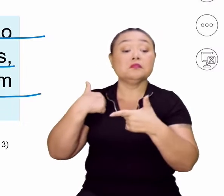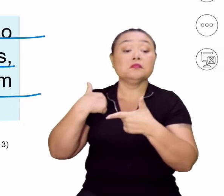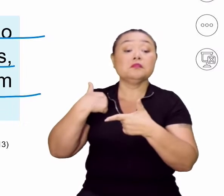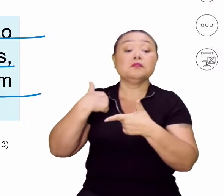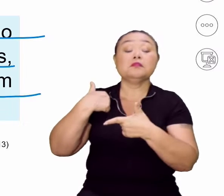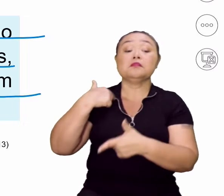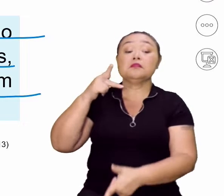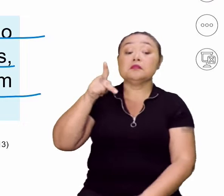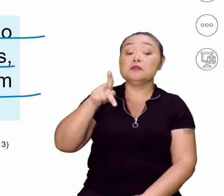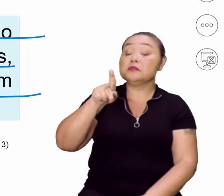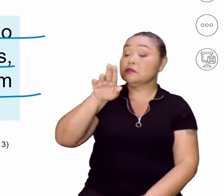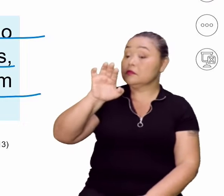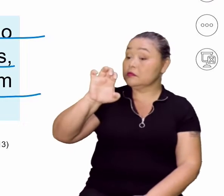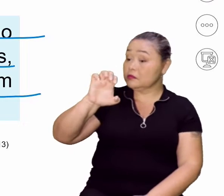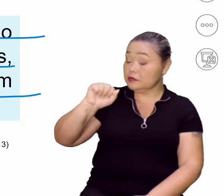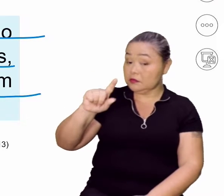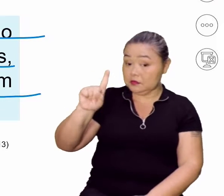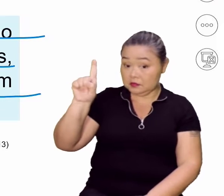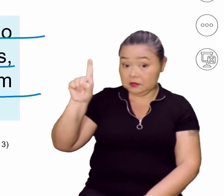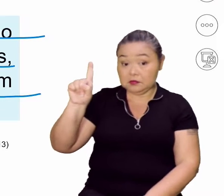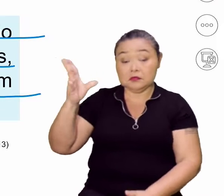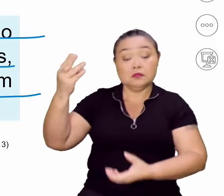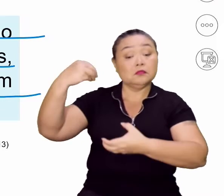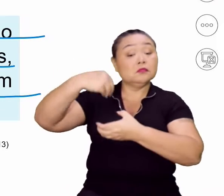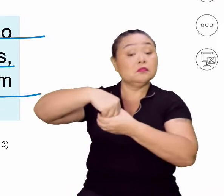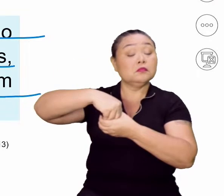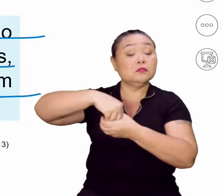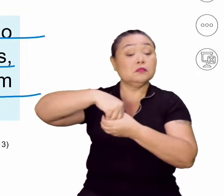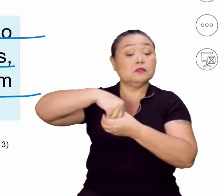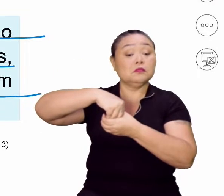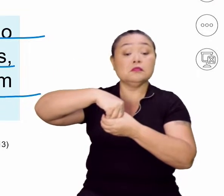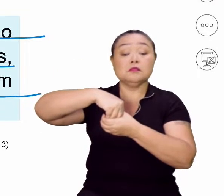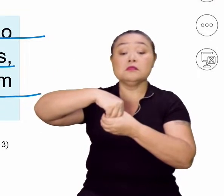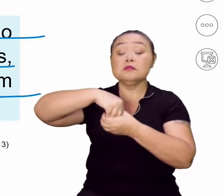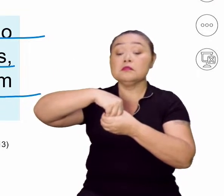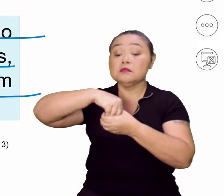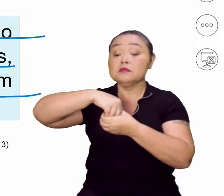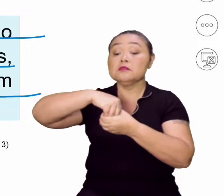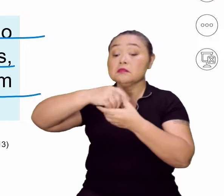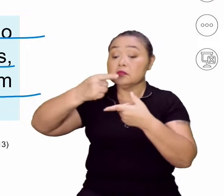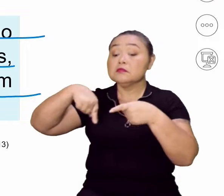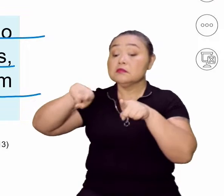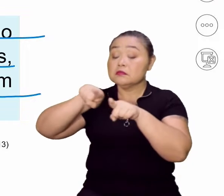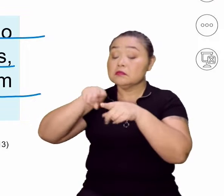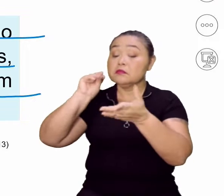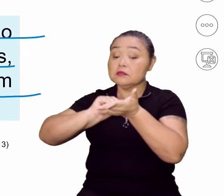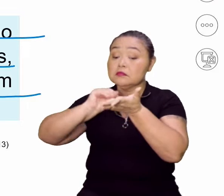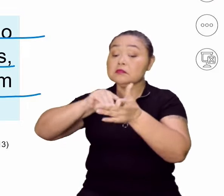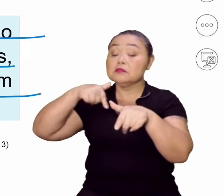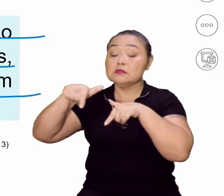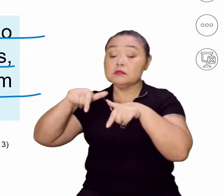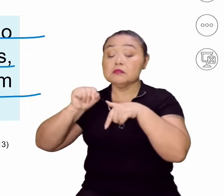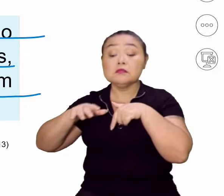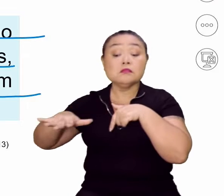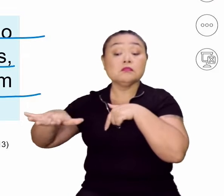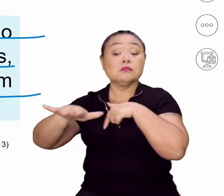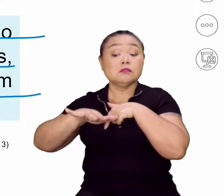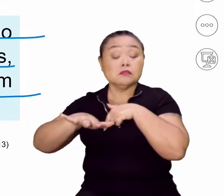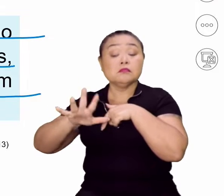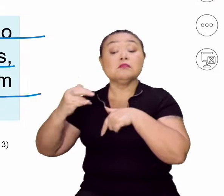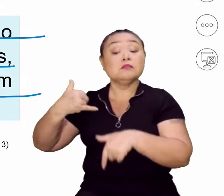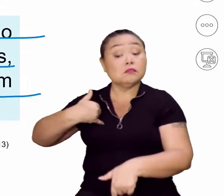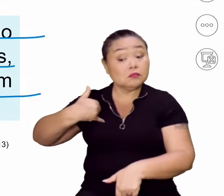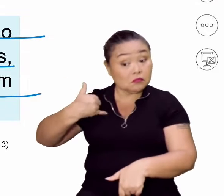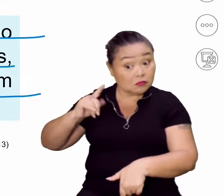população economicamente ativa, ela faz parte, inclusive dela, os desempregados. Porque ela tem idade para